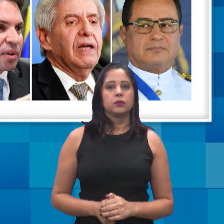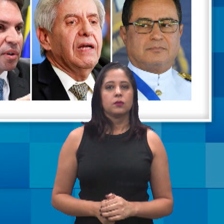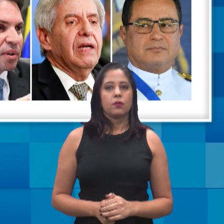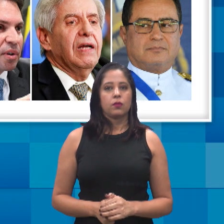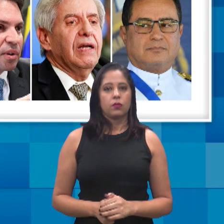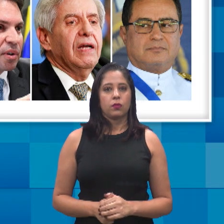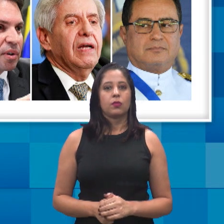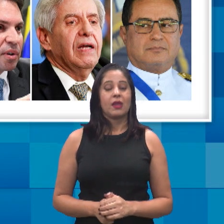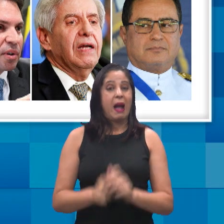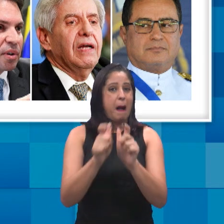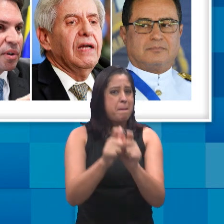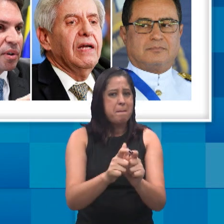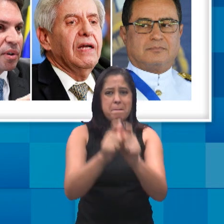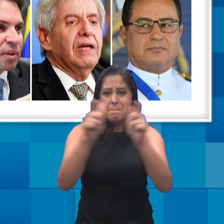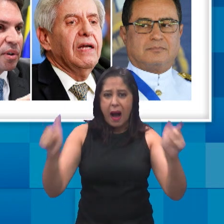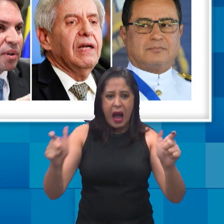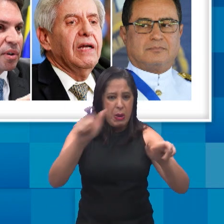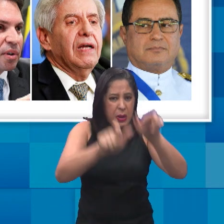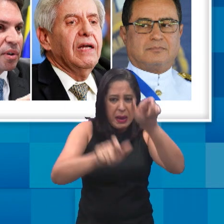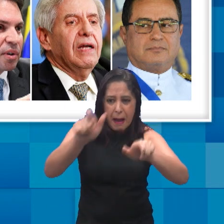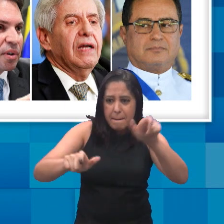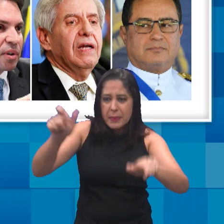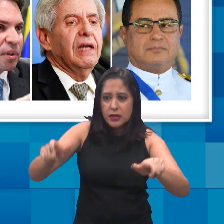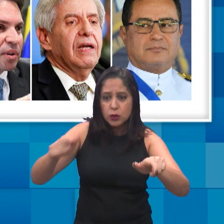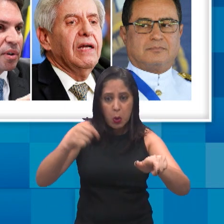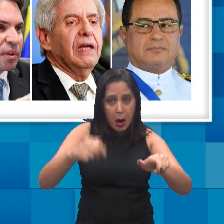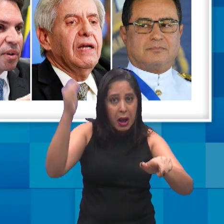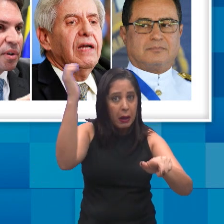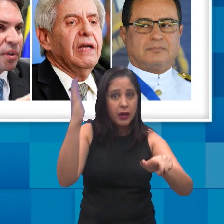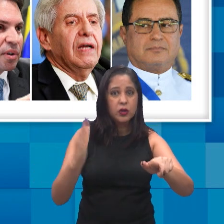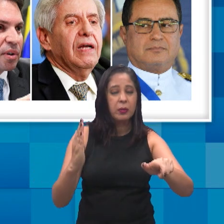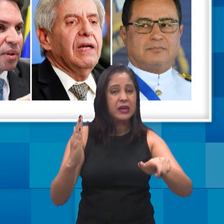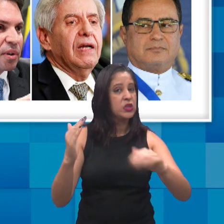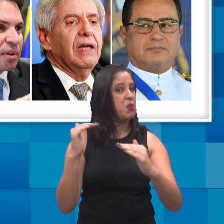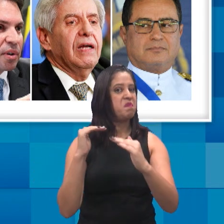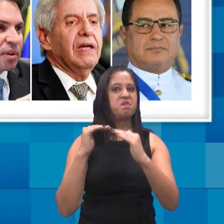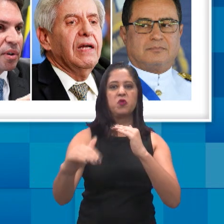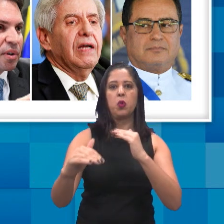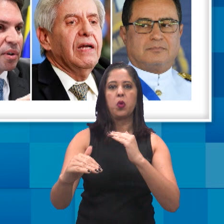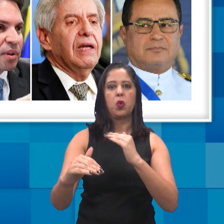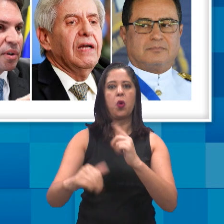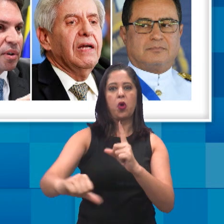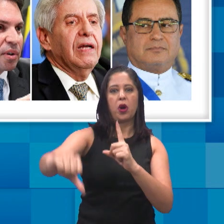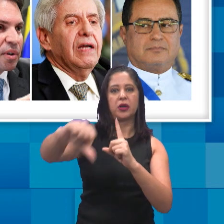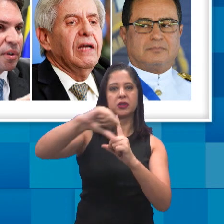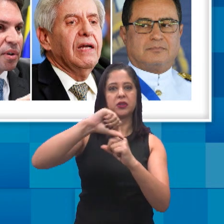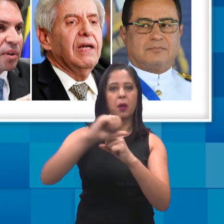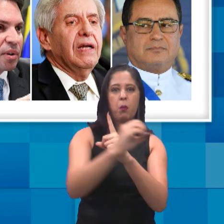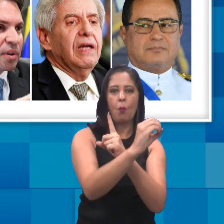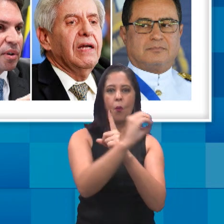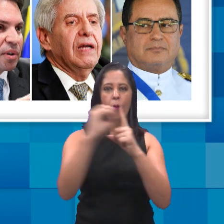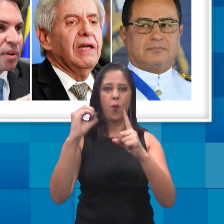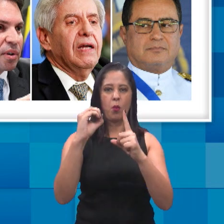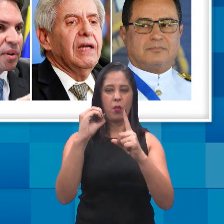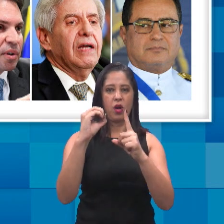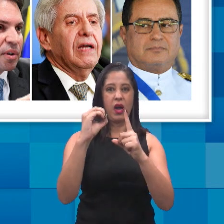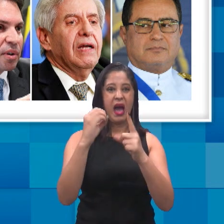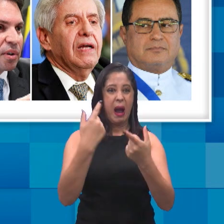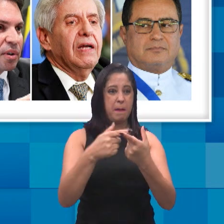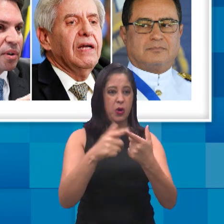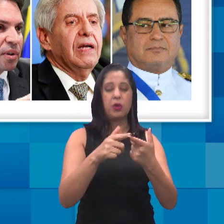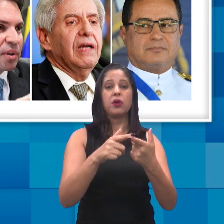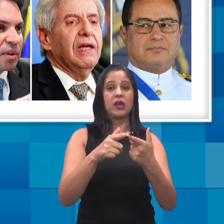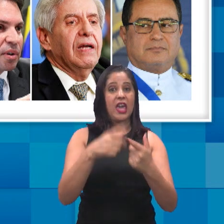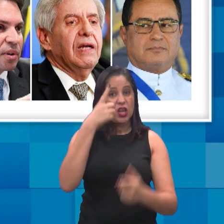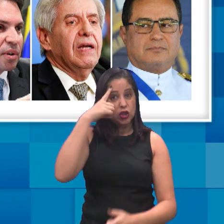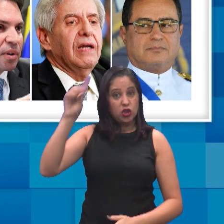que a maioria dos brasileiros é contra o perdão aos golpistas do 8